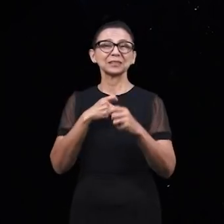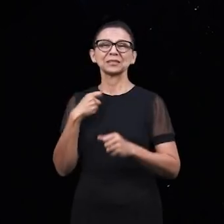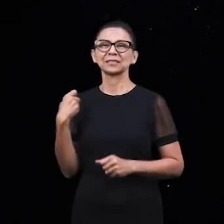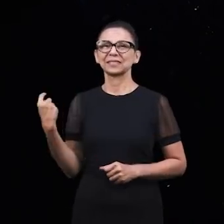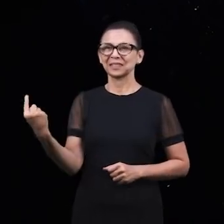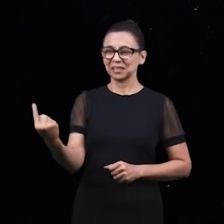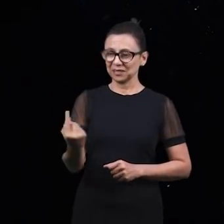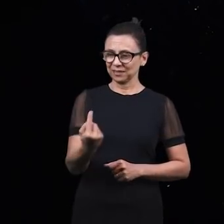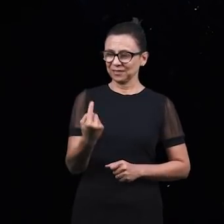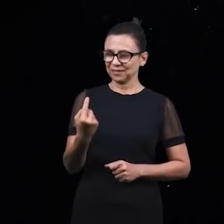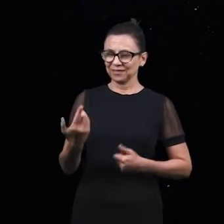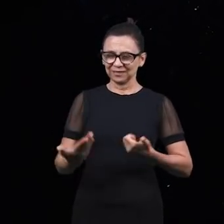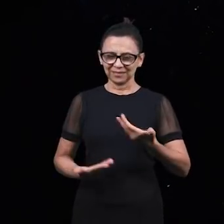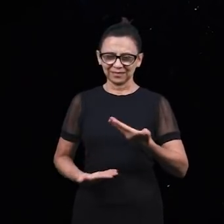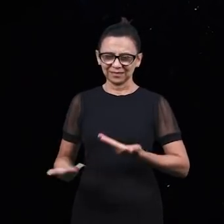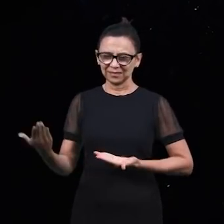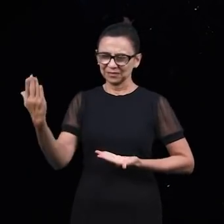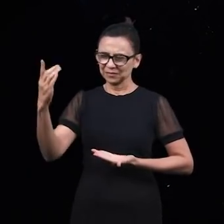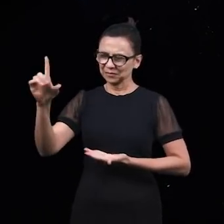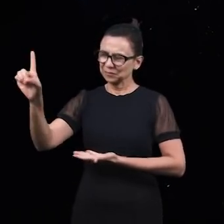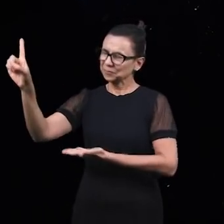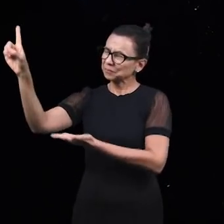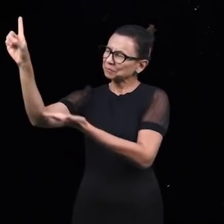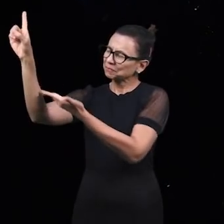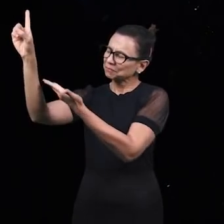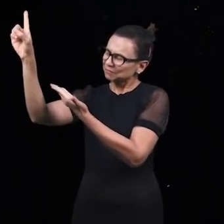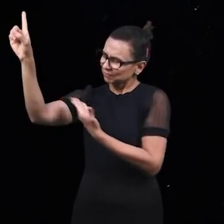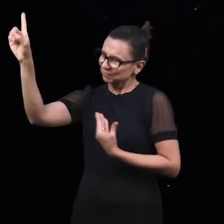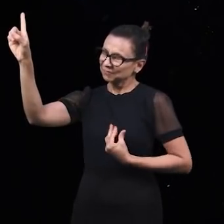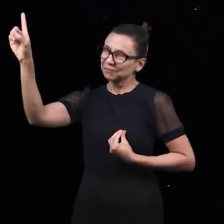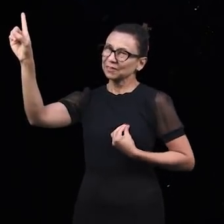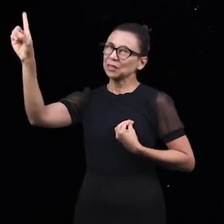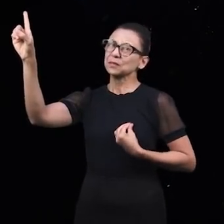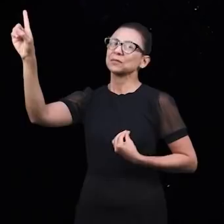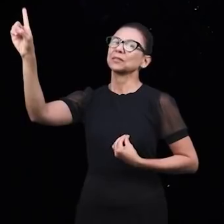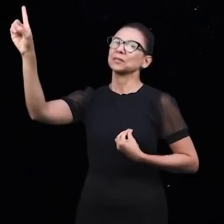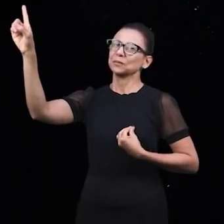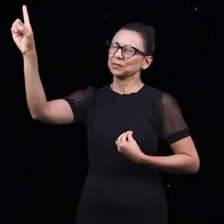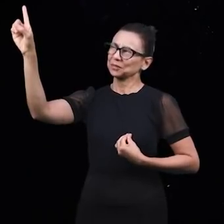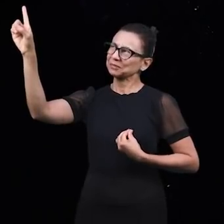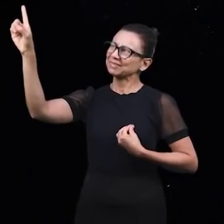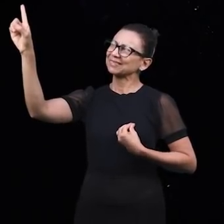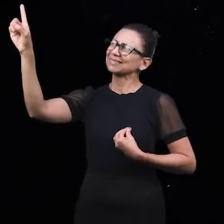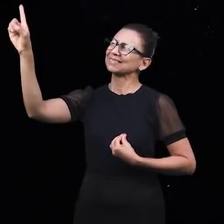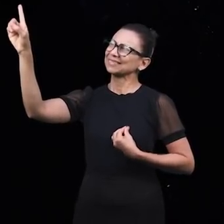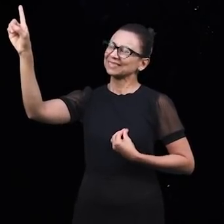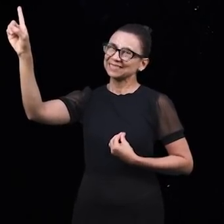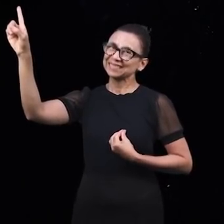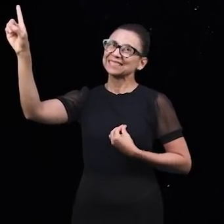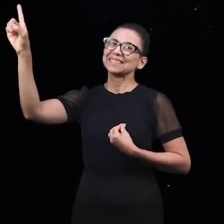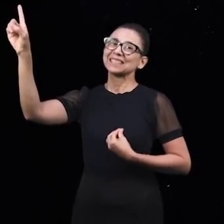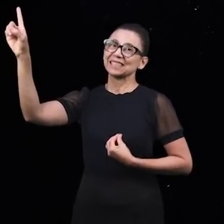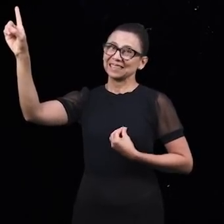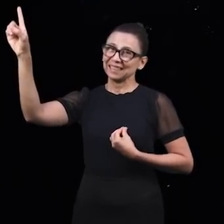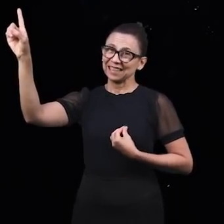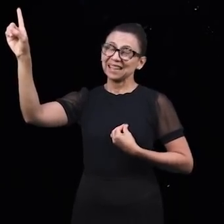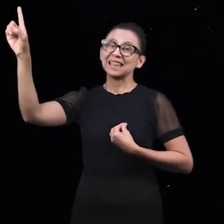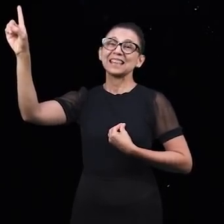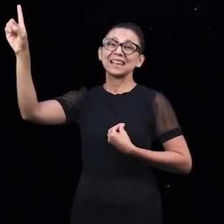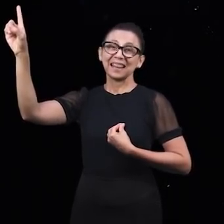luz. Oh, aleluia, nós servimos a um Deus